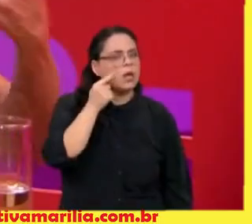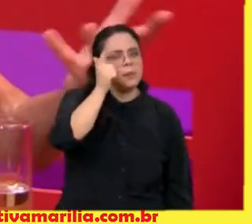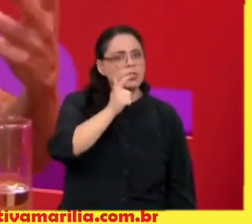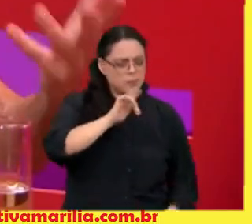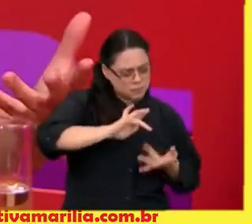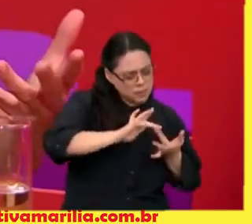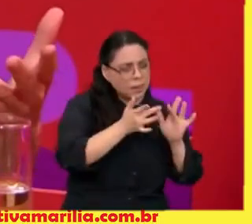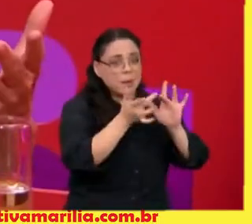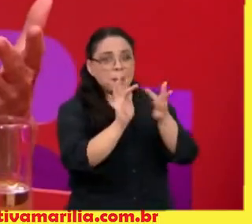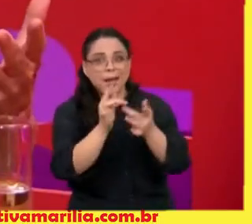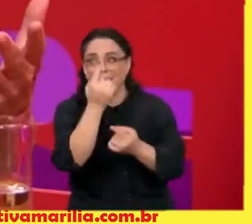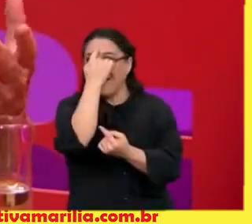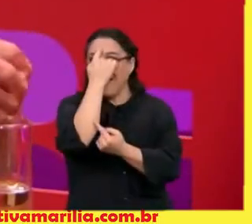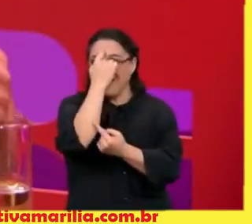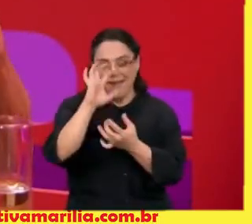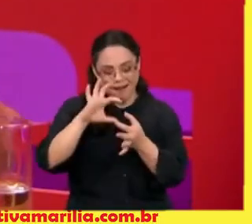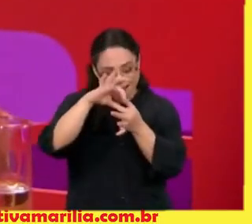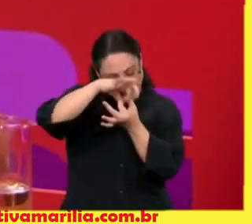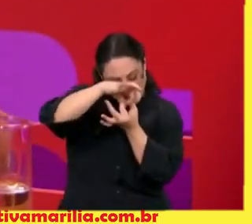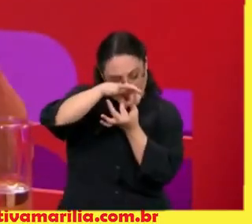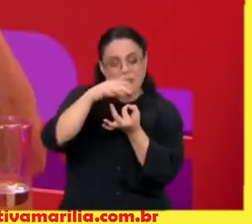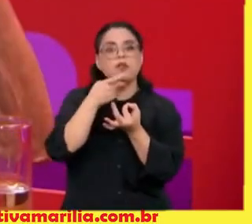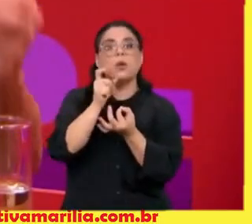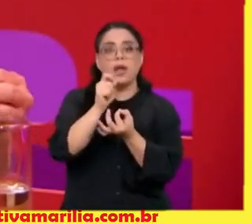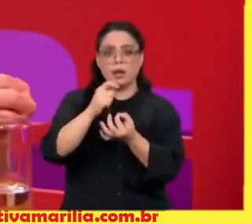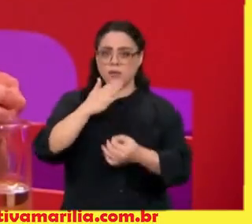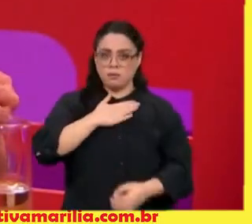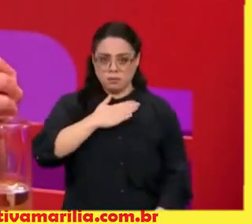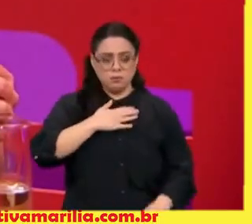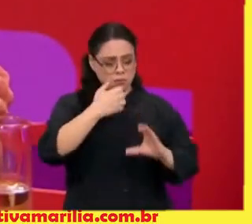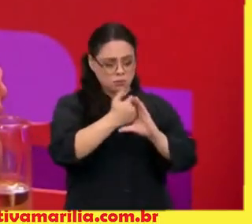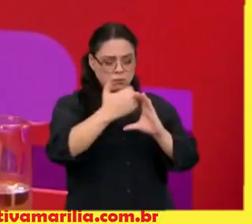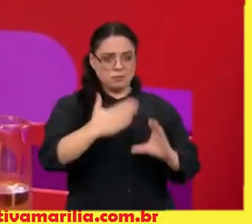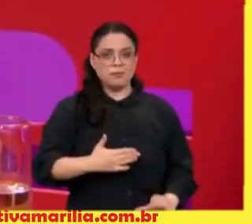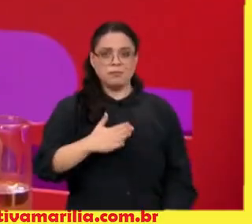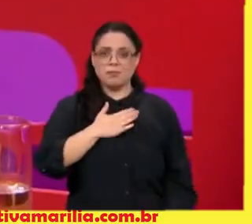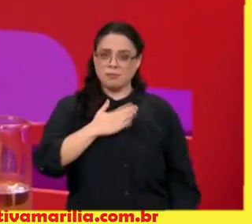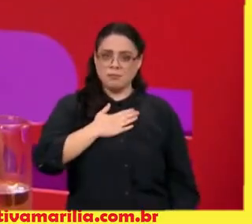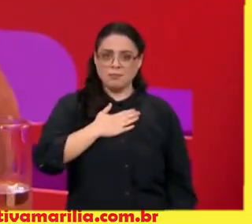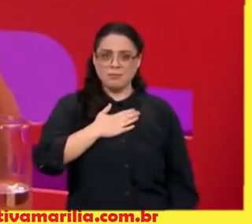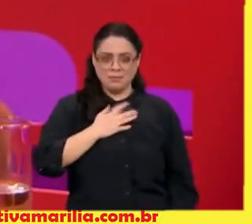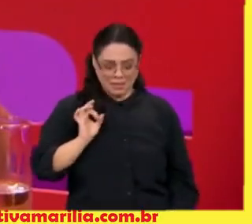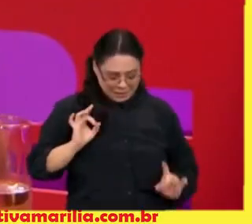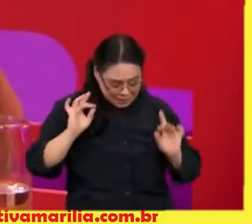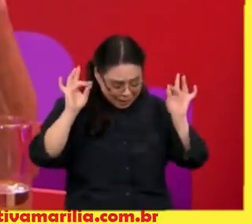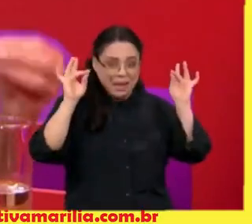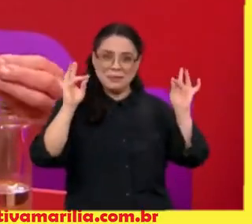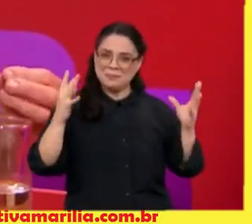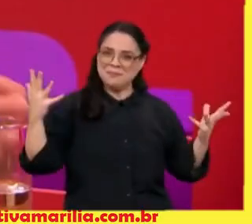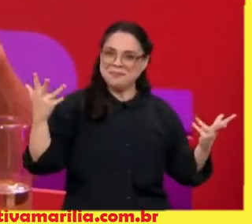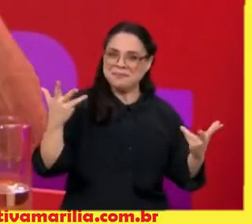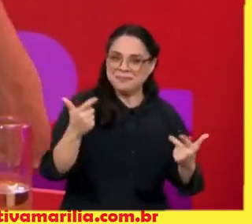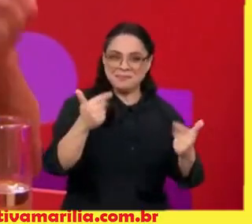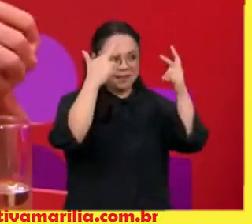organizam em torno de uma ideia de que eles têm características próprias, né? Muito bonitas, inclusive, que têm que